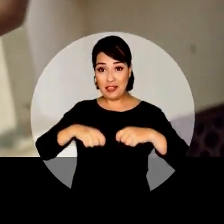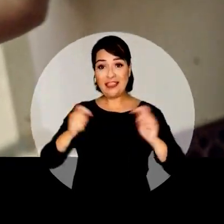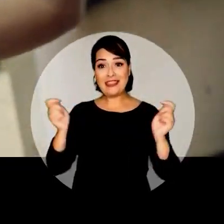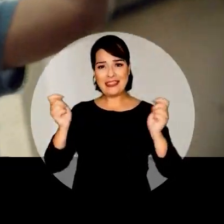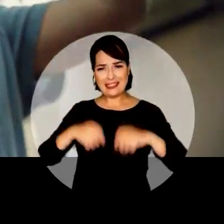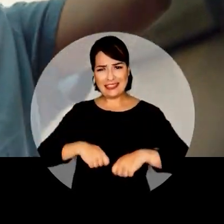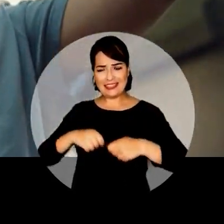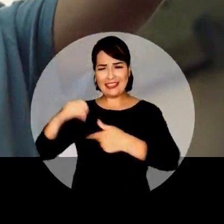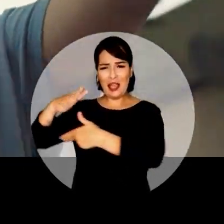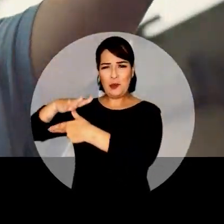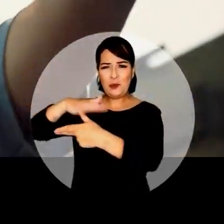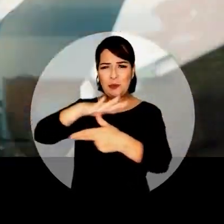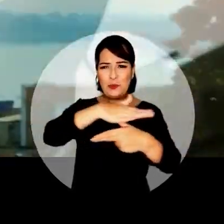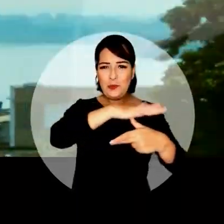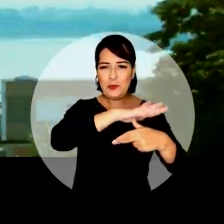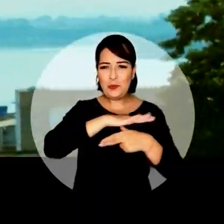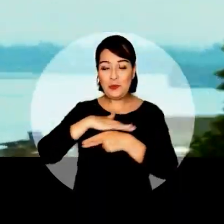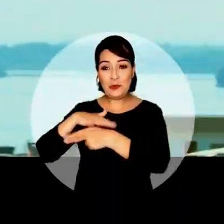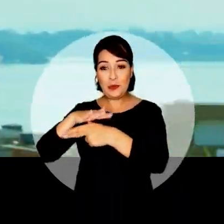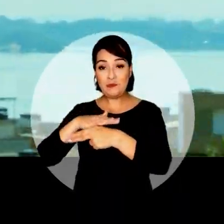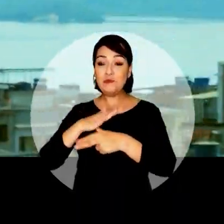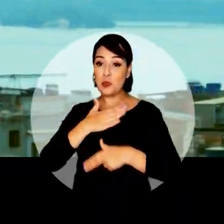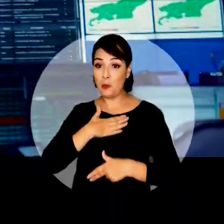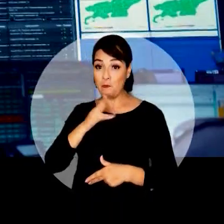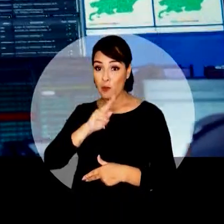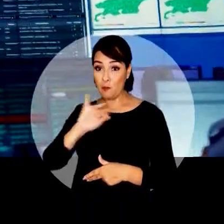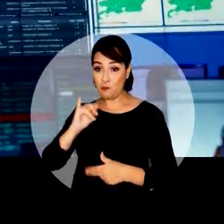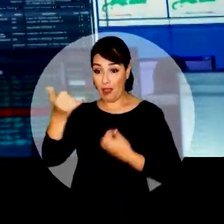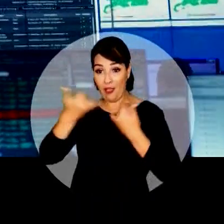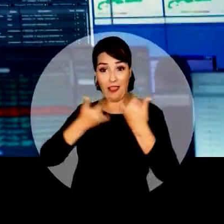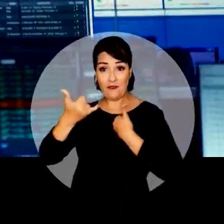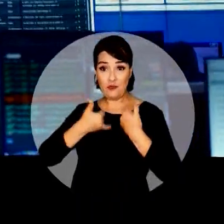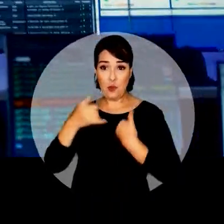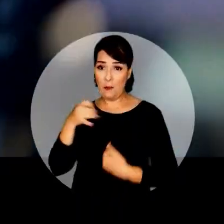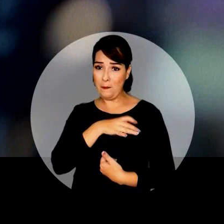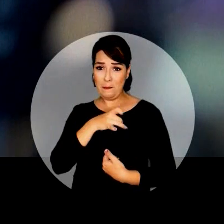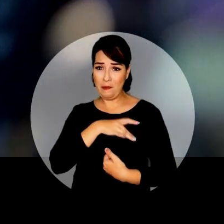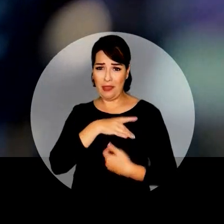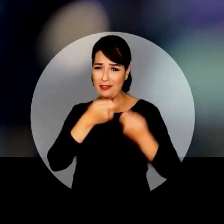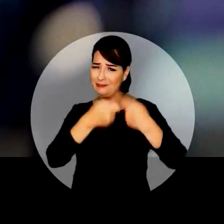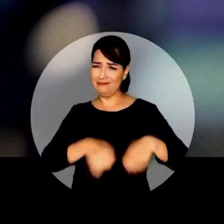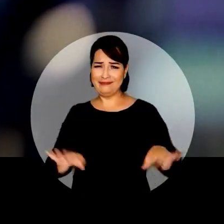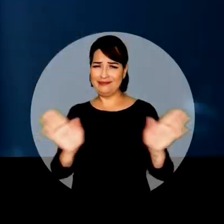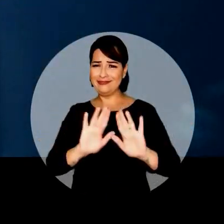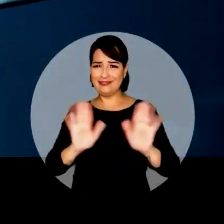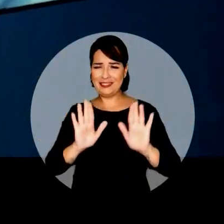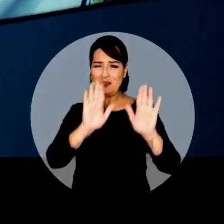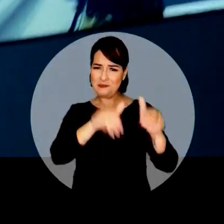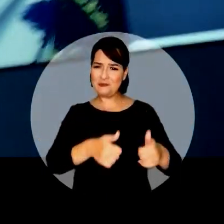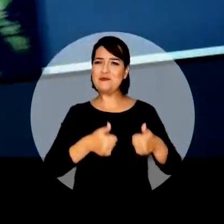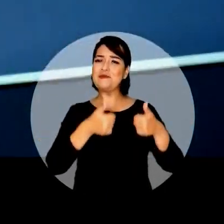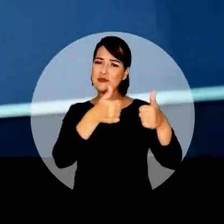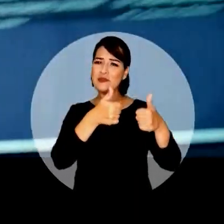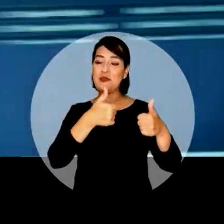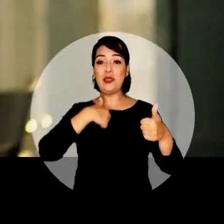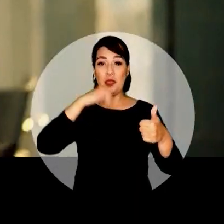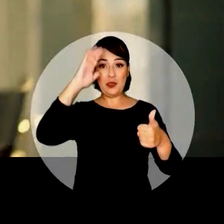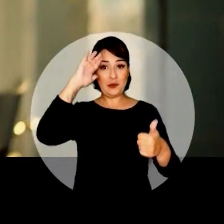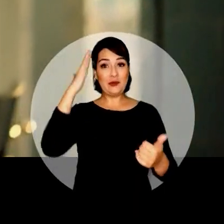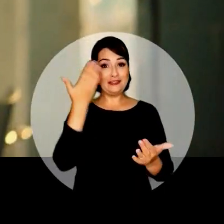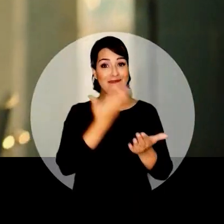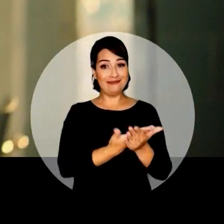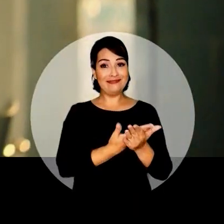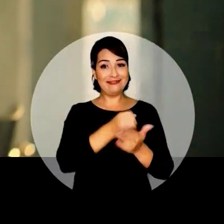quando precisa, ele pode até voar. Meu pai me disse para não ter medo, que as coisas estão melhorando. E